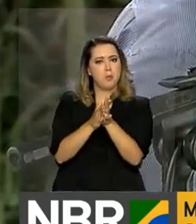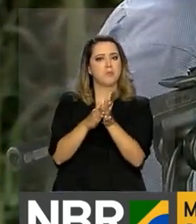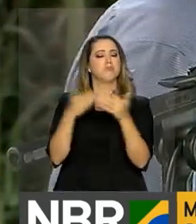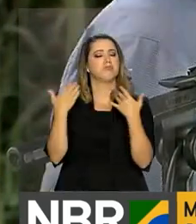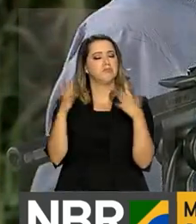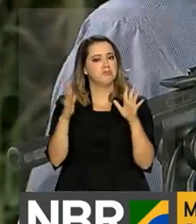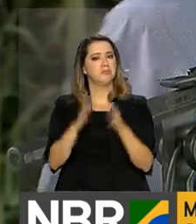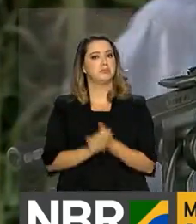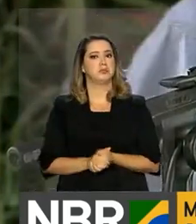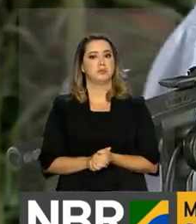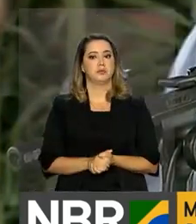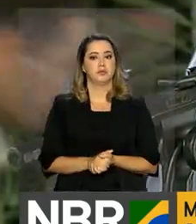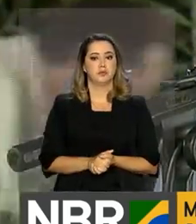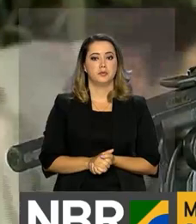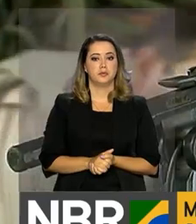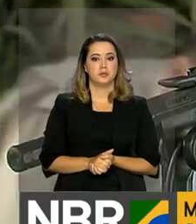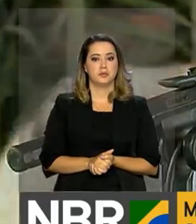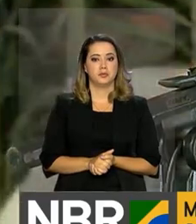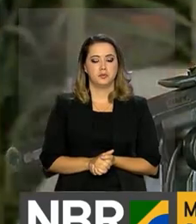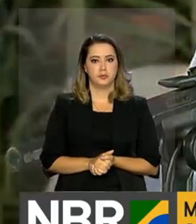aplauso.